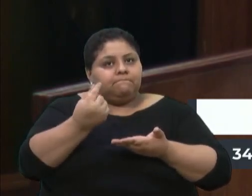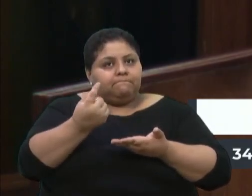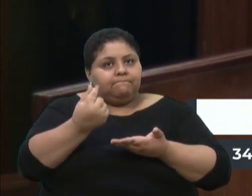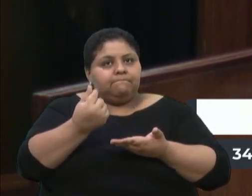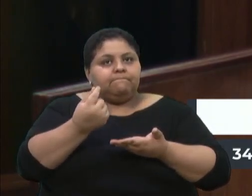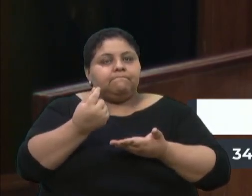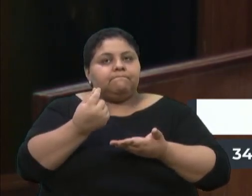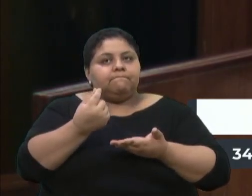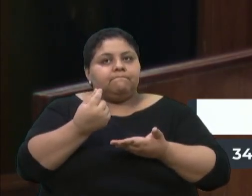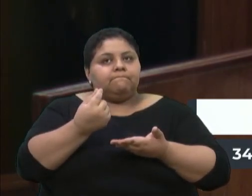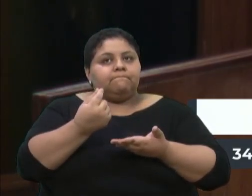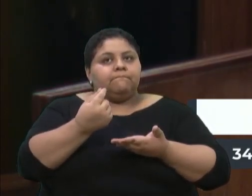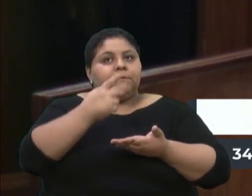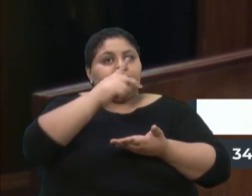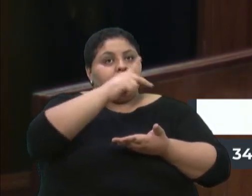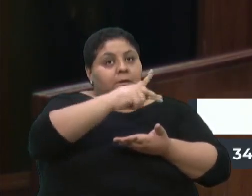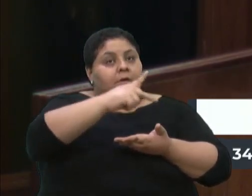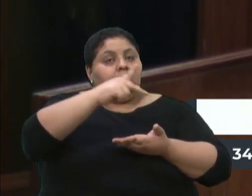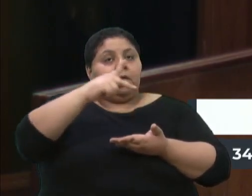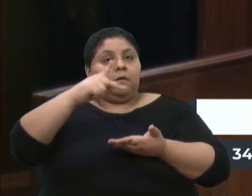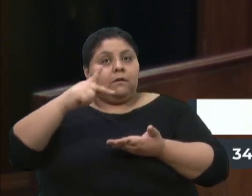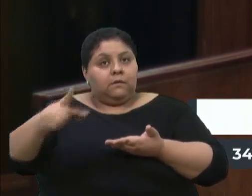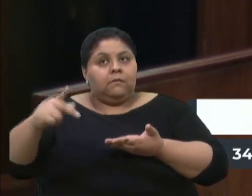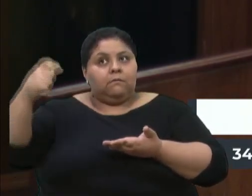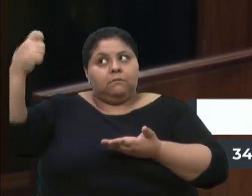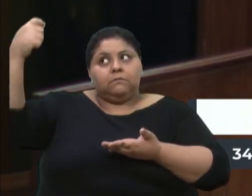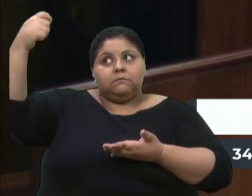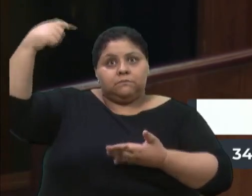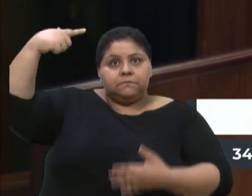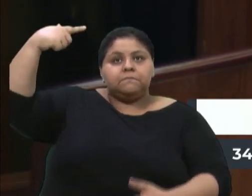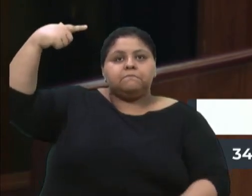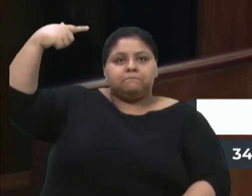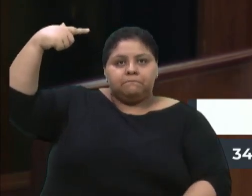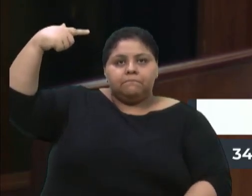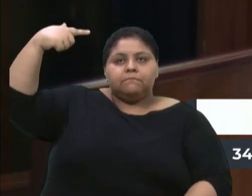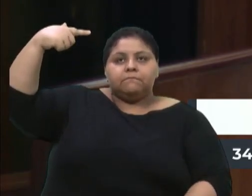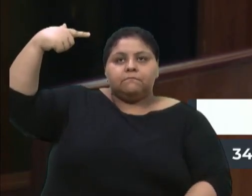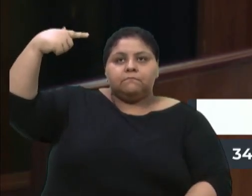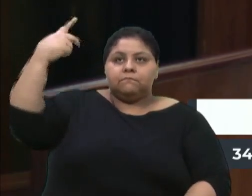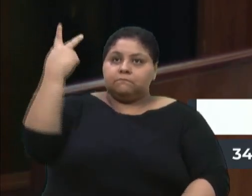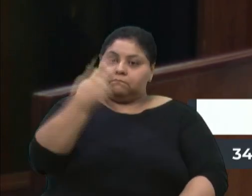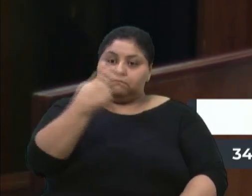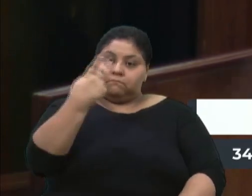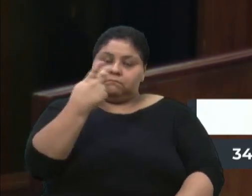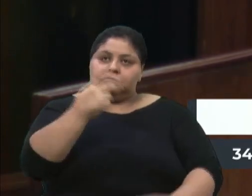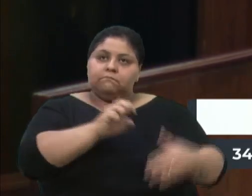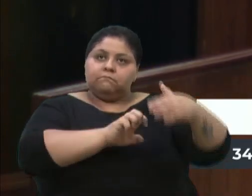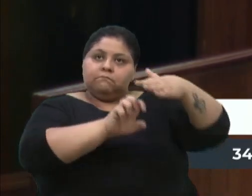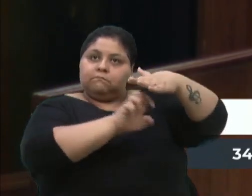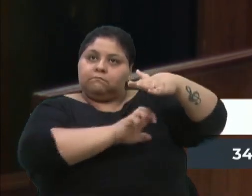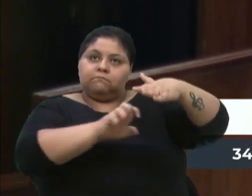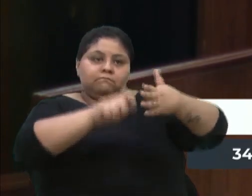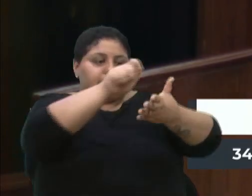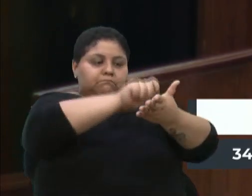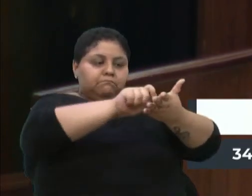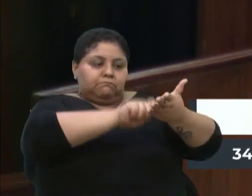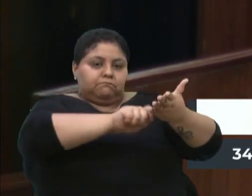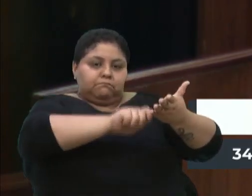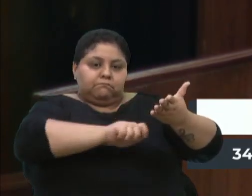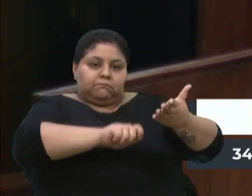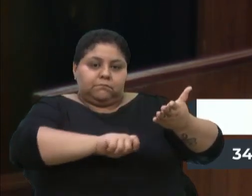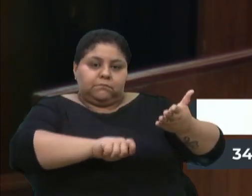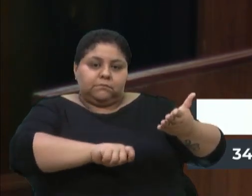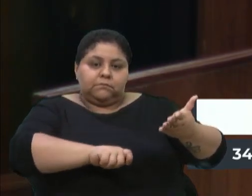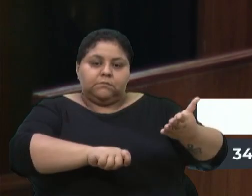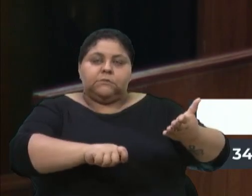E até porque a PPP da iluminação, essas duas empresas, esse consórcio, não assinaram, pediram prorrogação mais 60